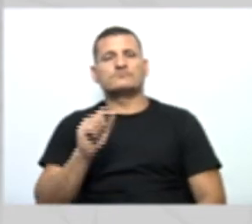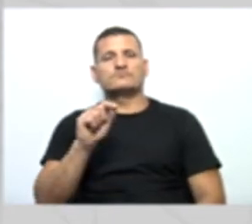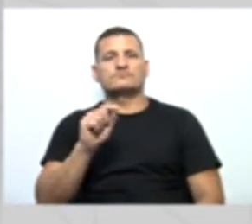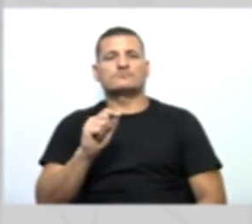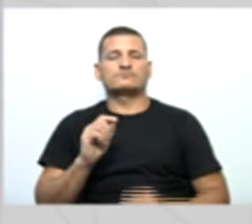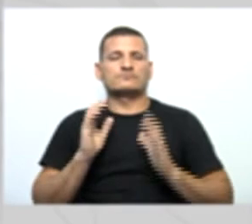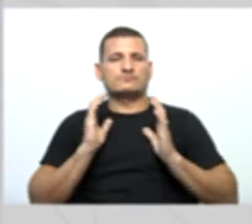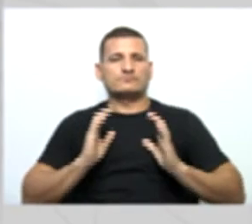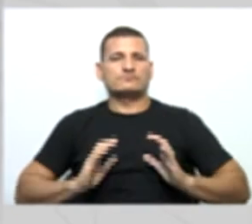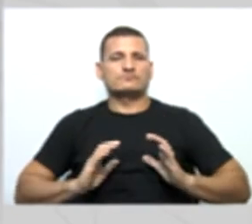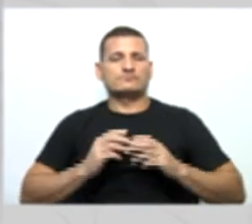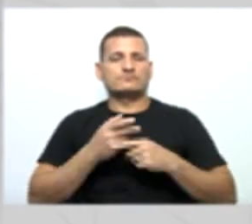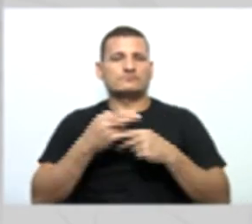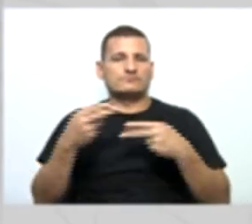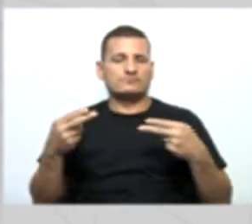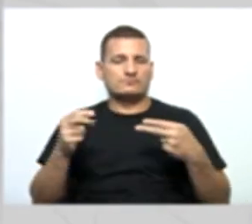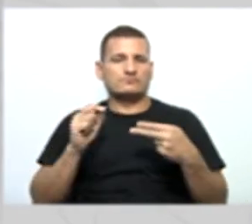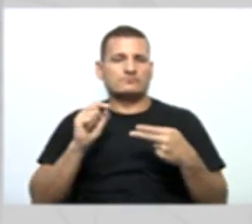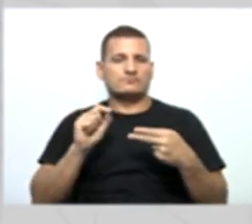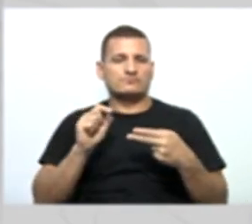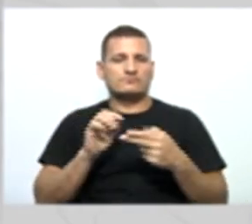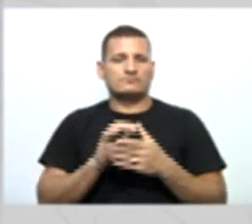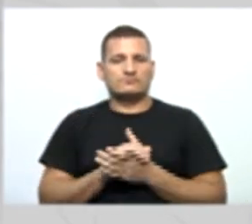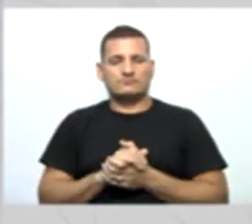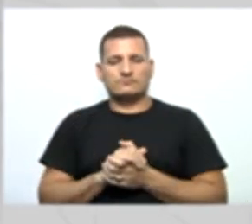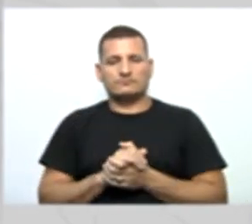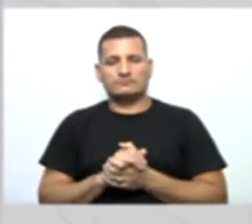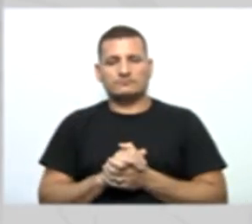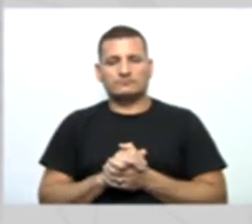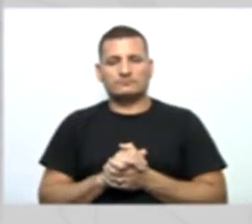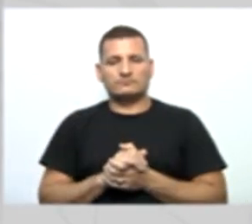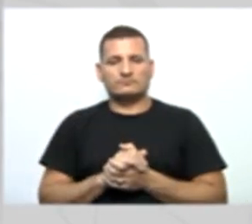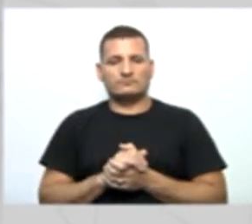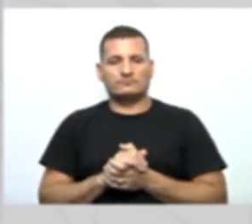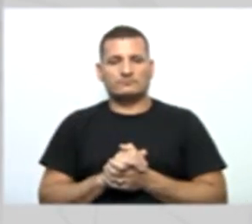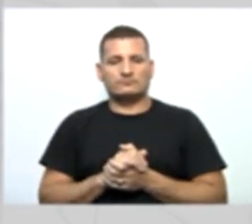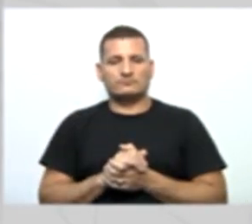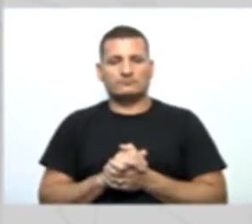é, comportamento do objeto, nada mais é